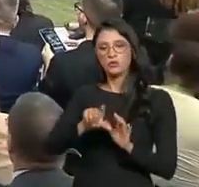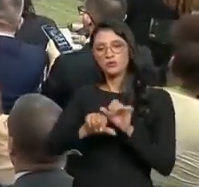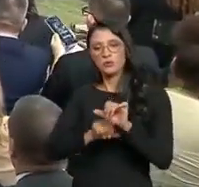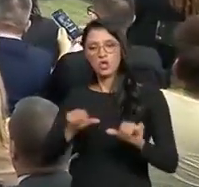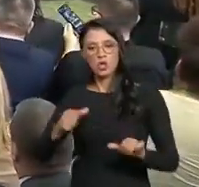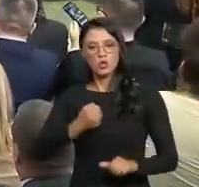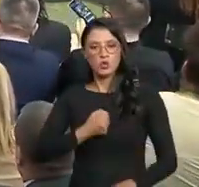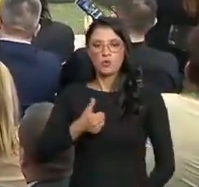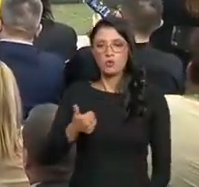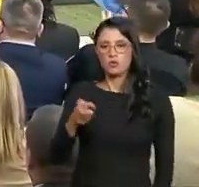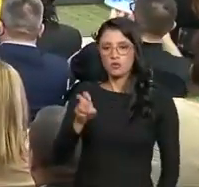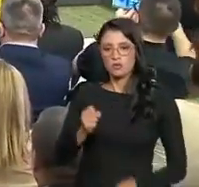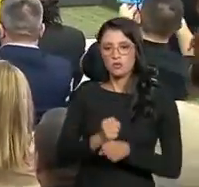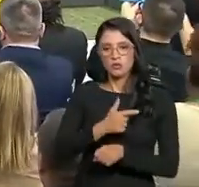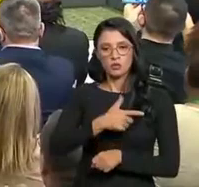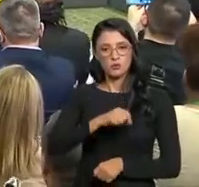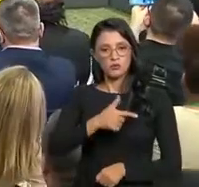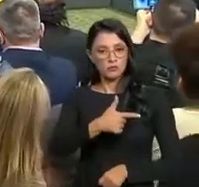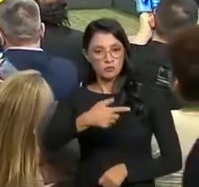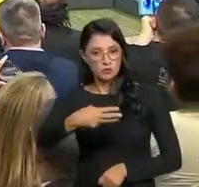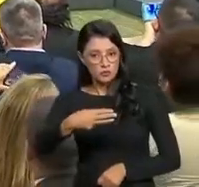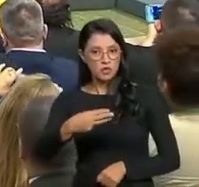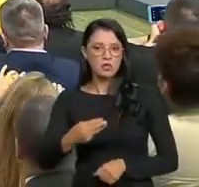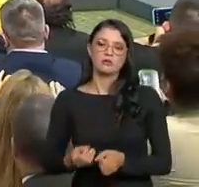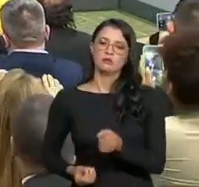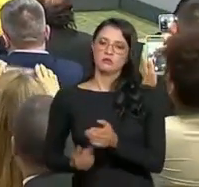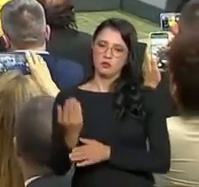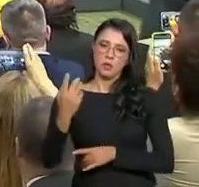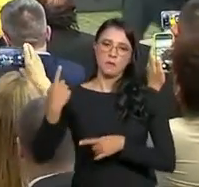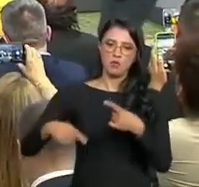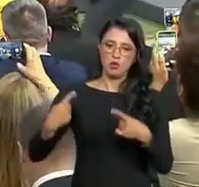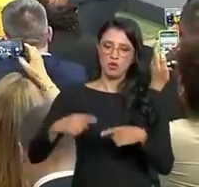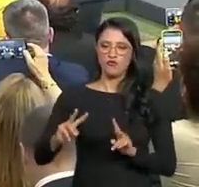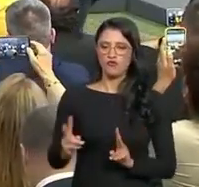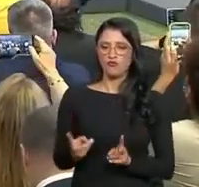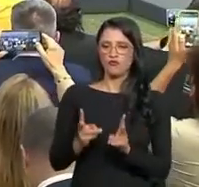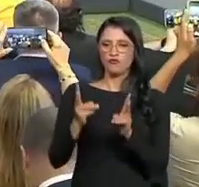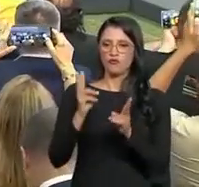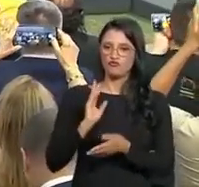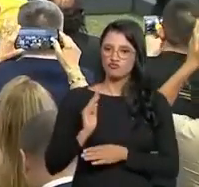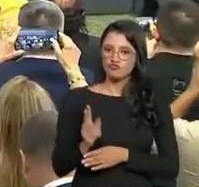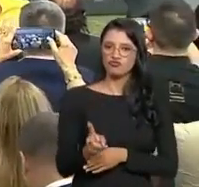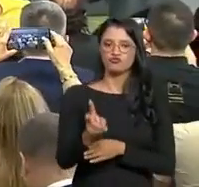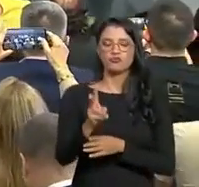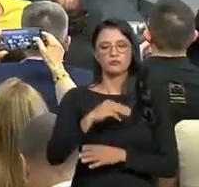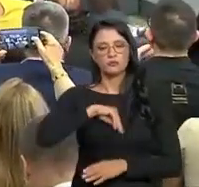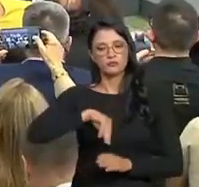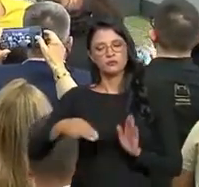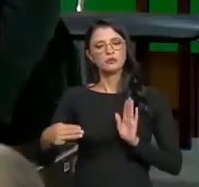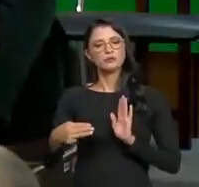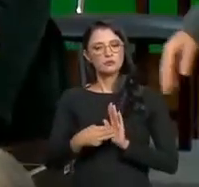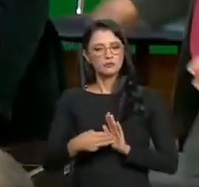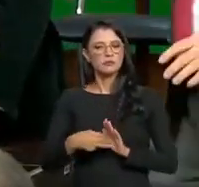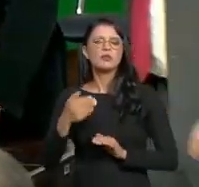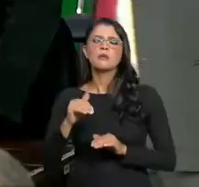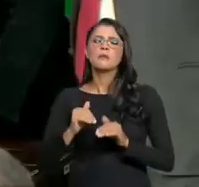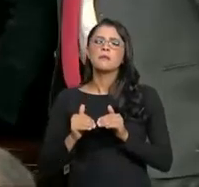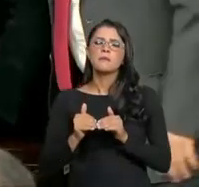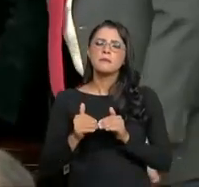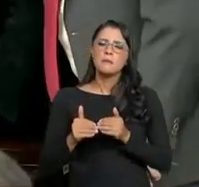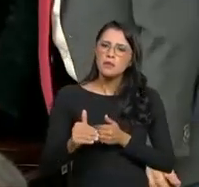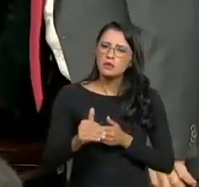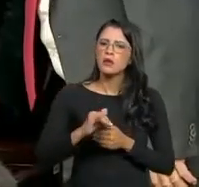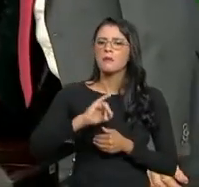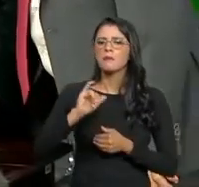número 15 de 2023, que estabelece a política de valorização permanente do salário mínimo a partir de